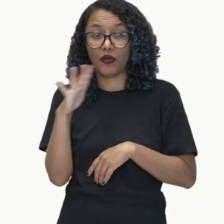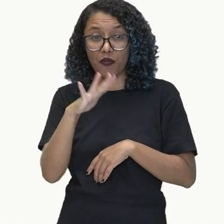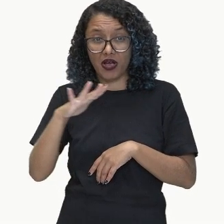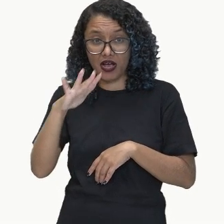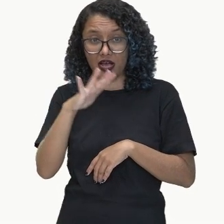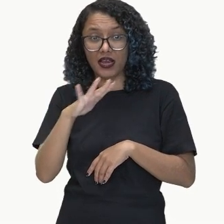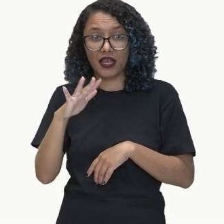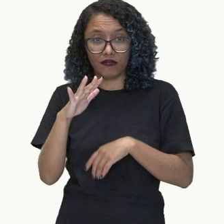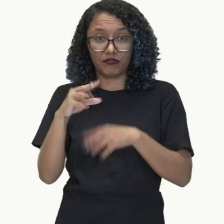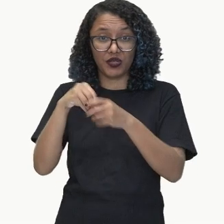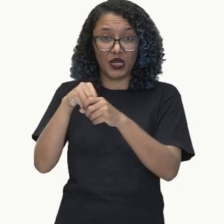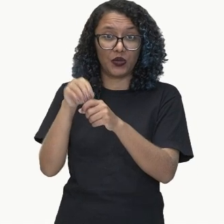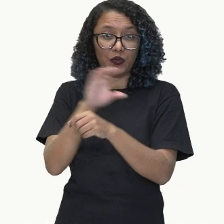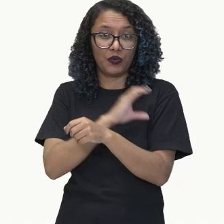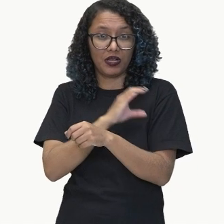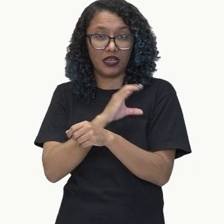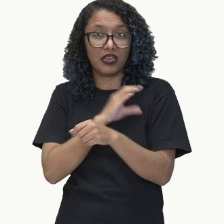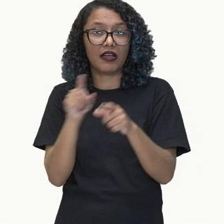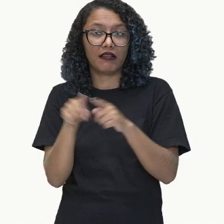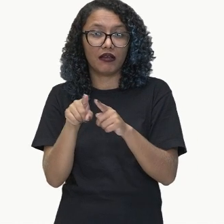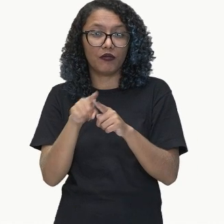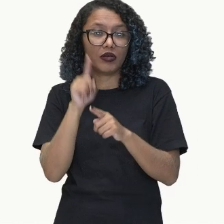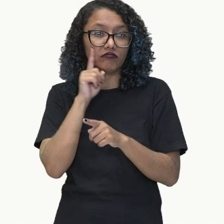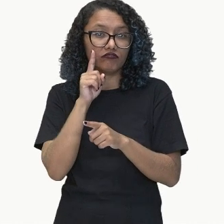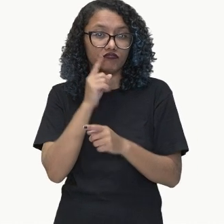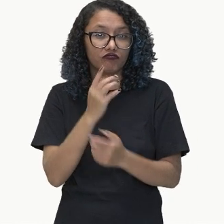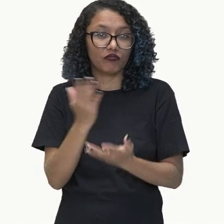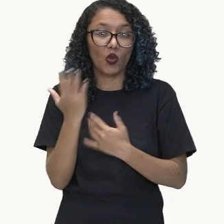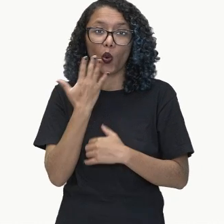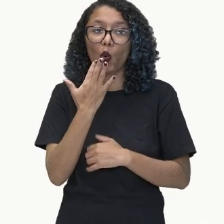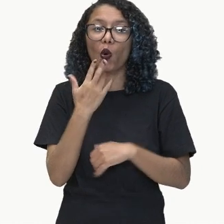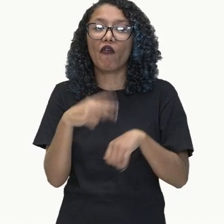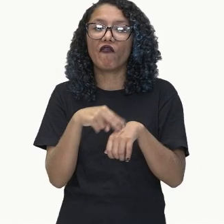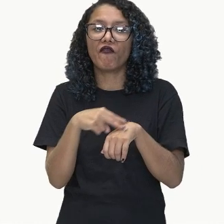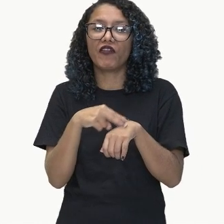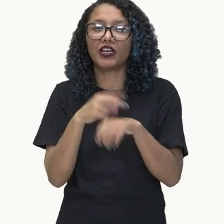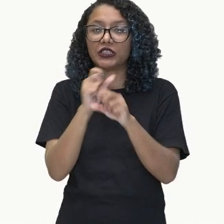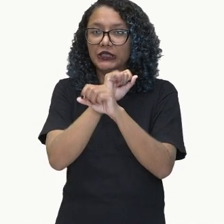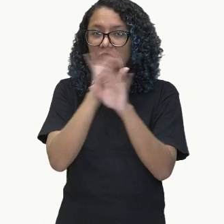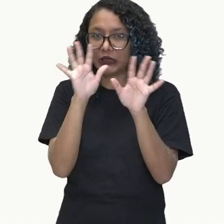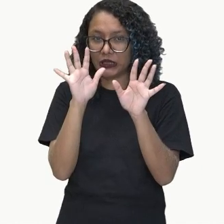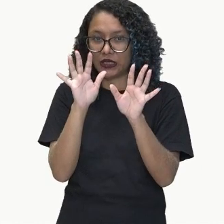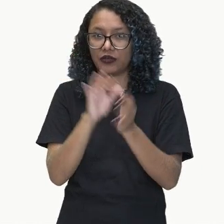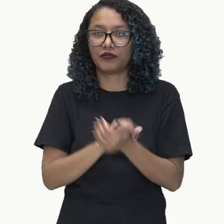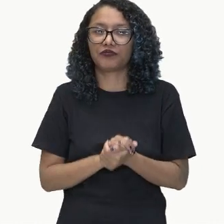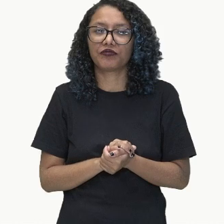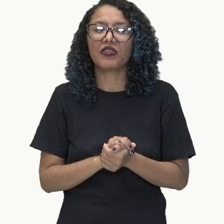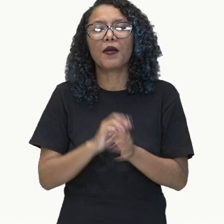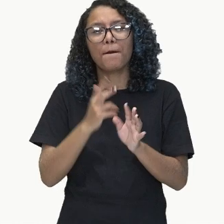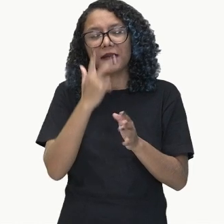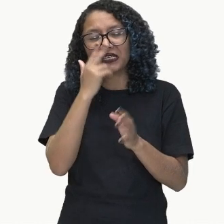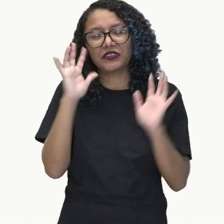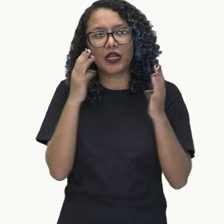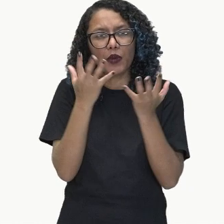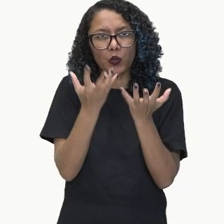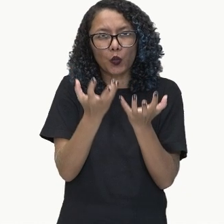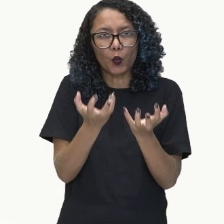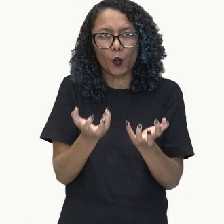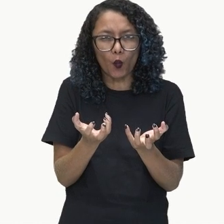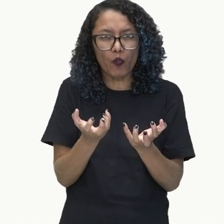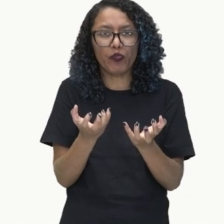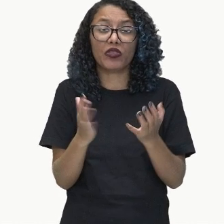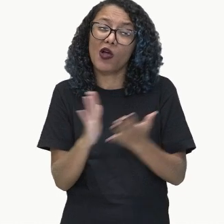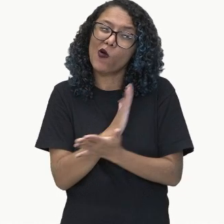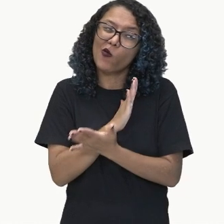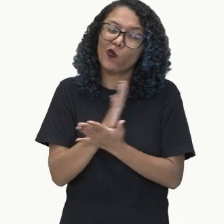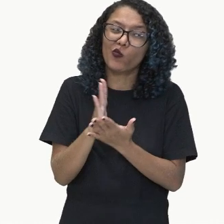com os Estados Unidos, e esse clima ele vai ser um pouco mais seco, vai apresentar alguma vegetação